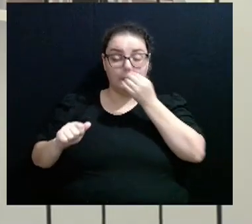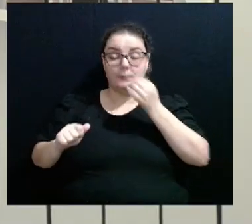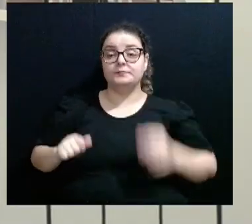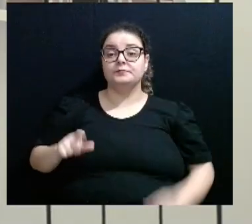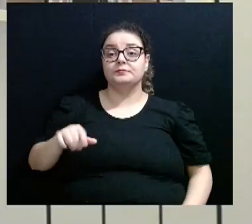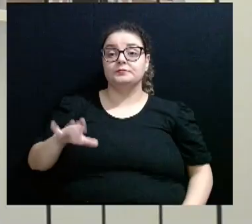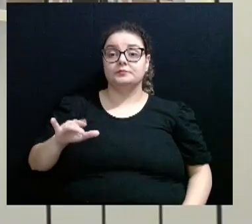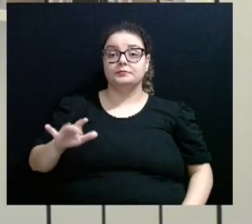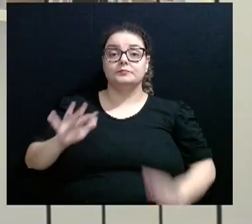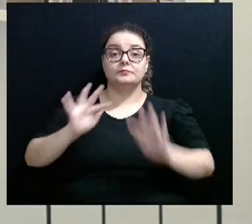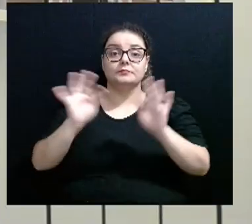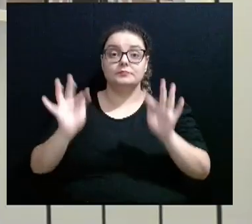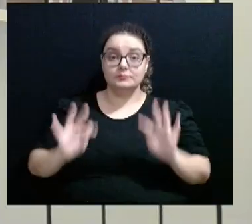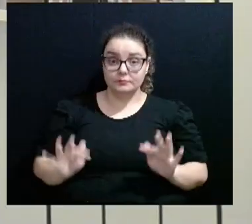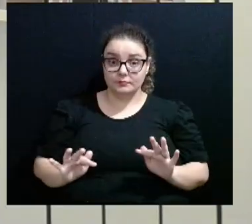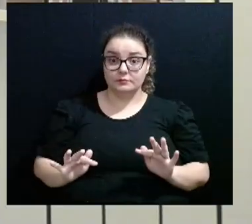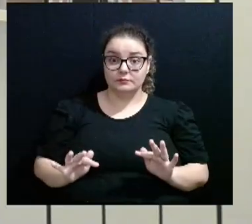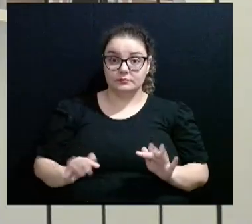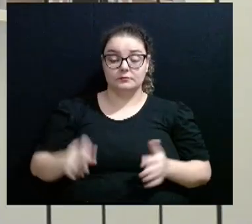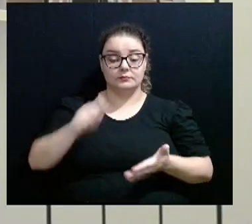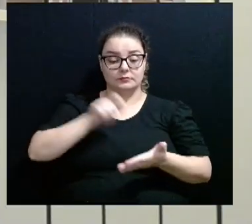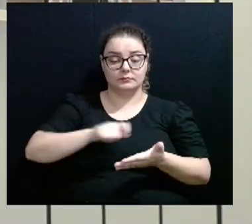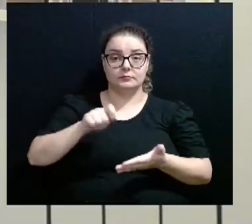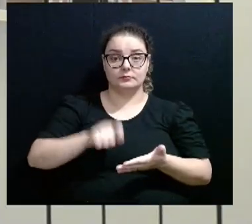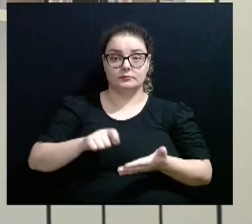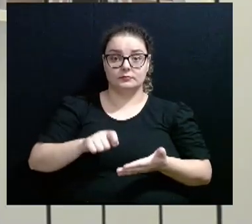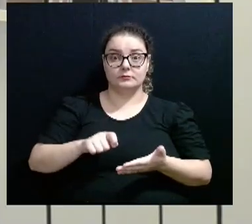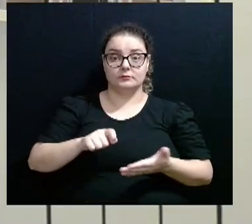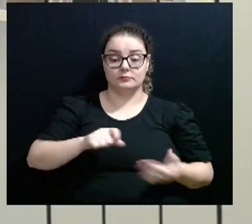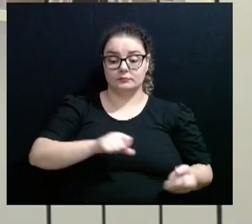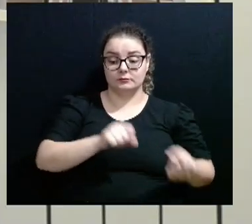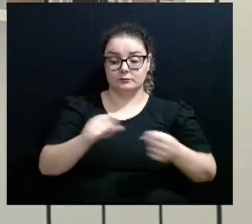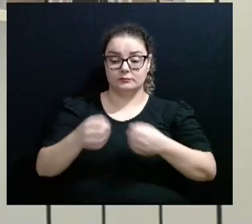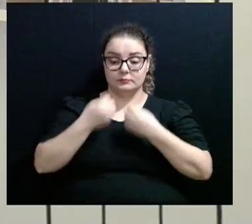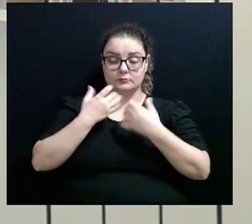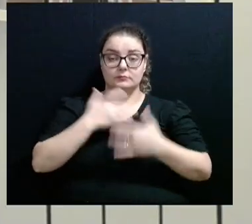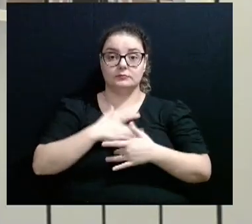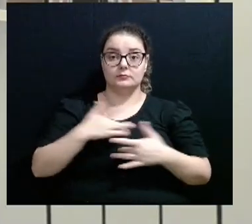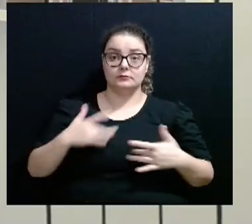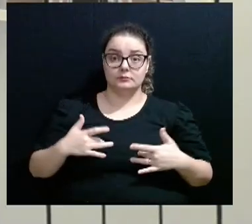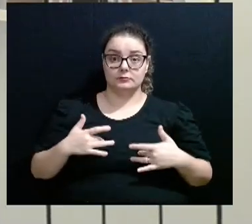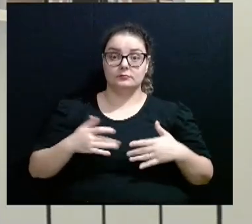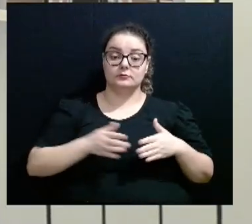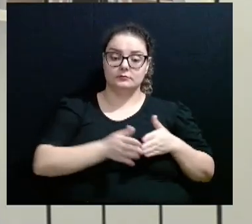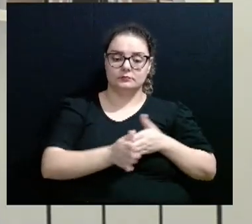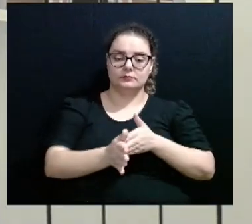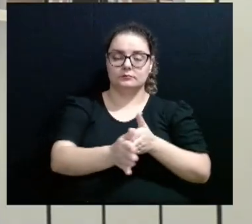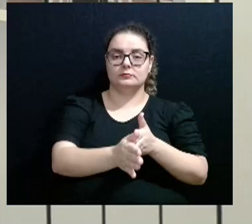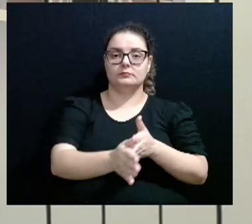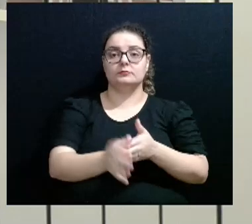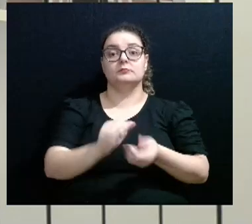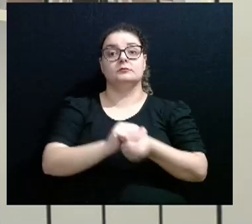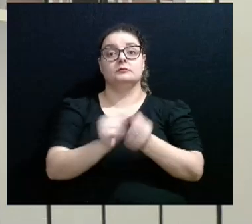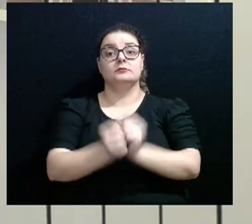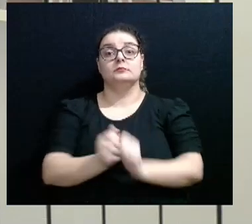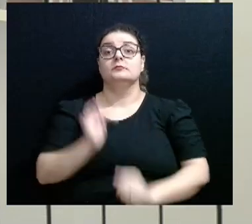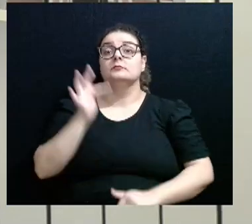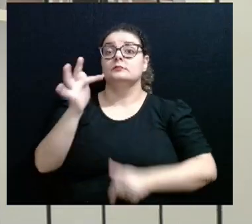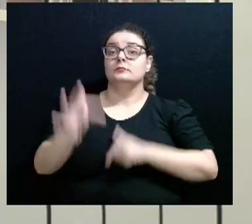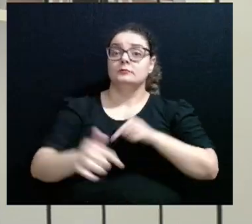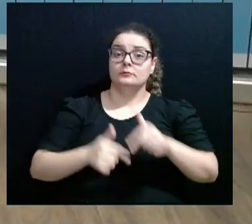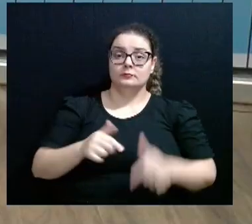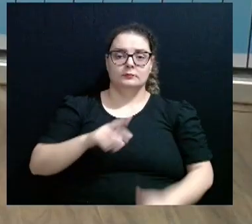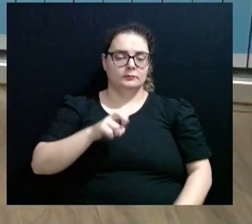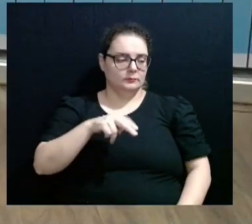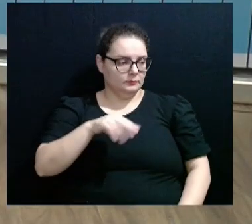felicidade, autora de O Poder do Bem-Estar, um guia para redesenhar o futuro do trabalho. Então, Renata,